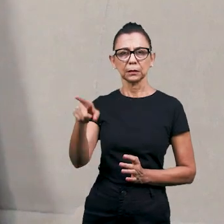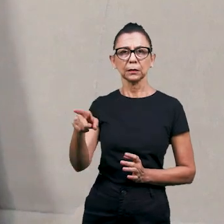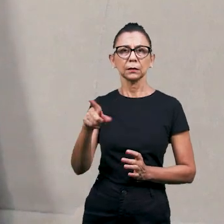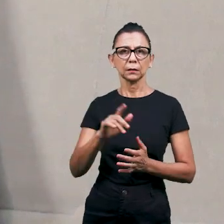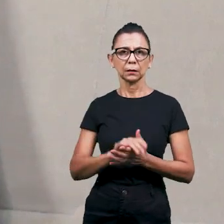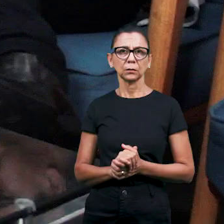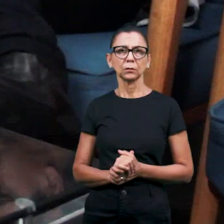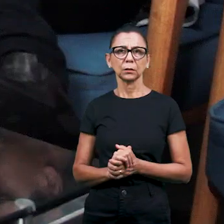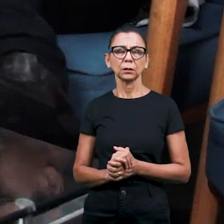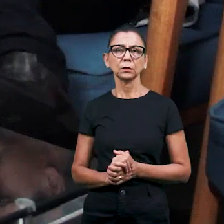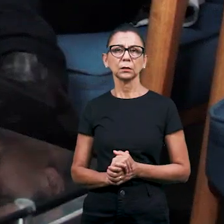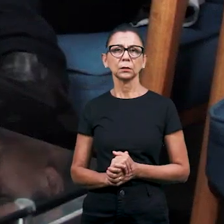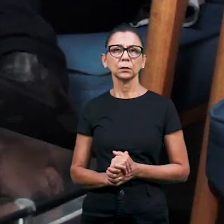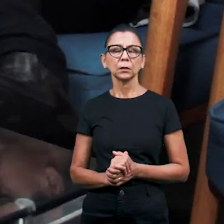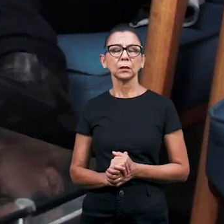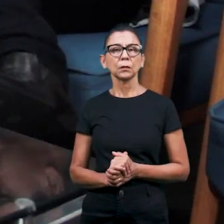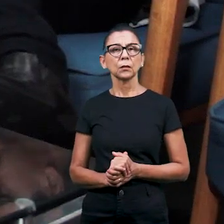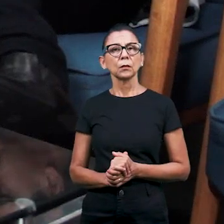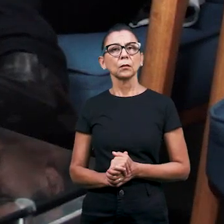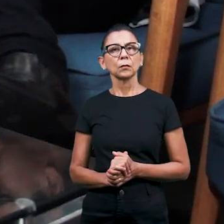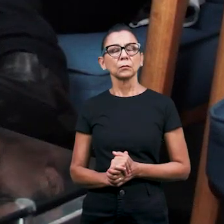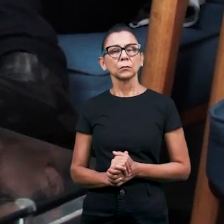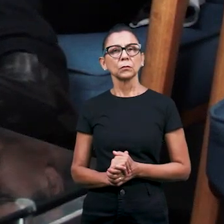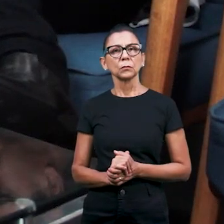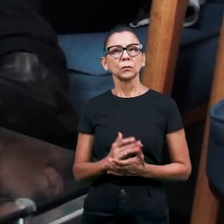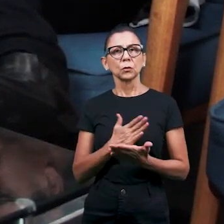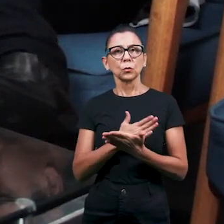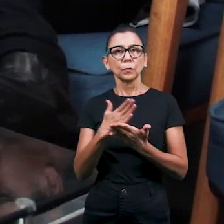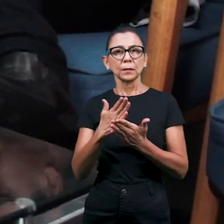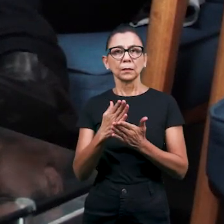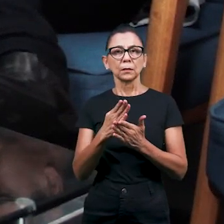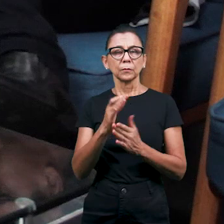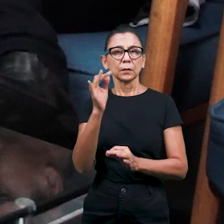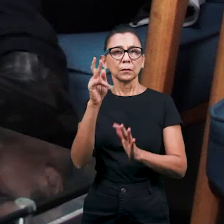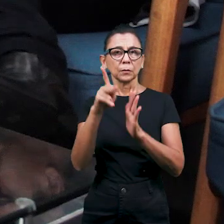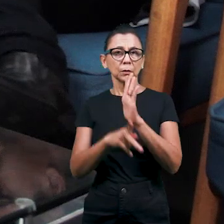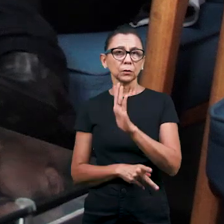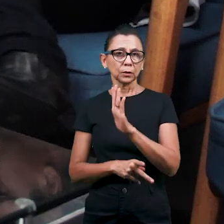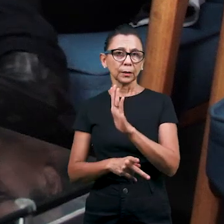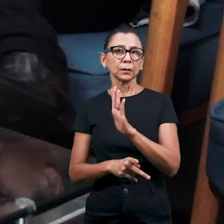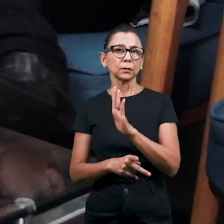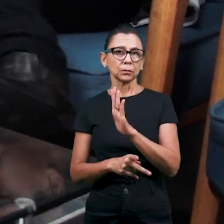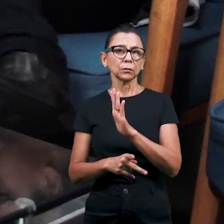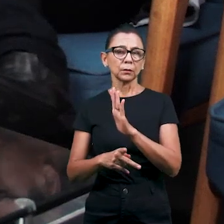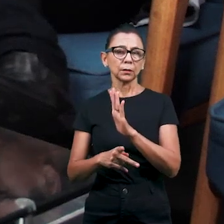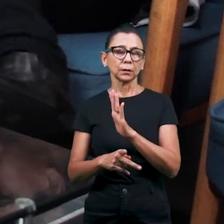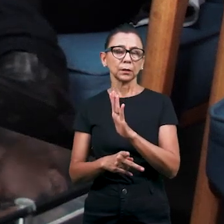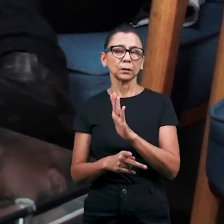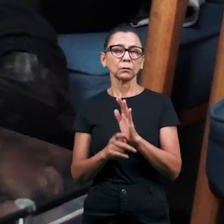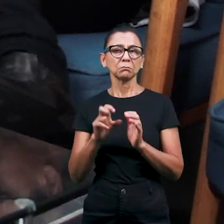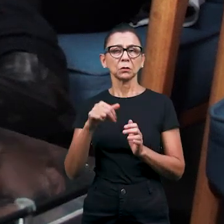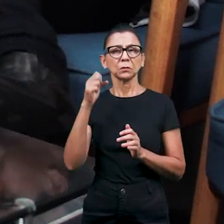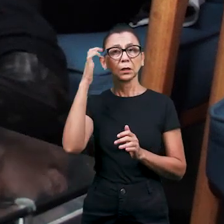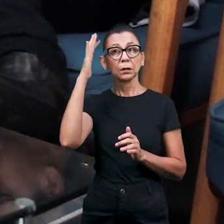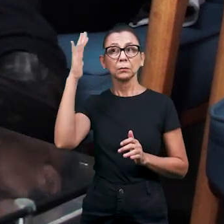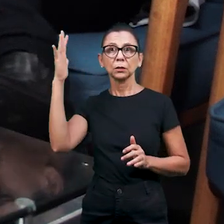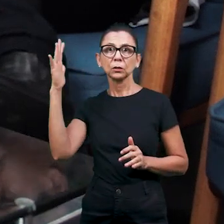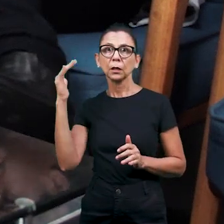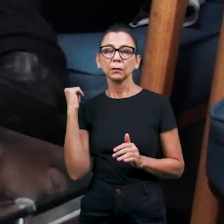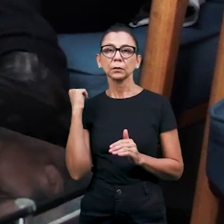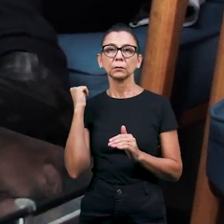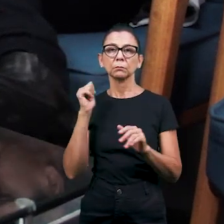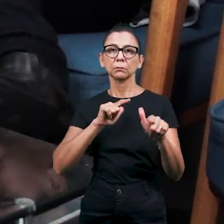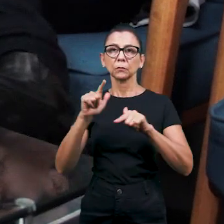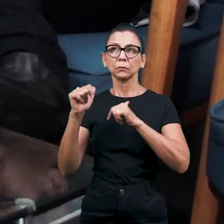esse alcance. O que demonstrou como os jovens estão sedentos. Eu acho que a profecia de